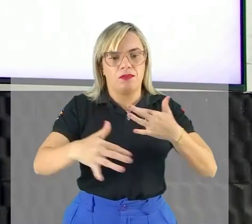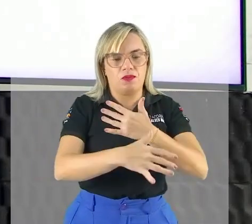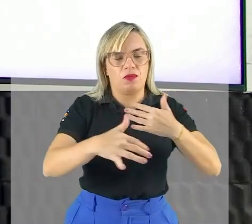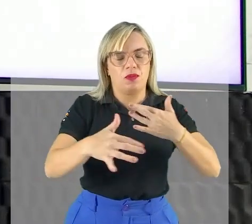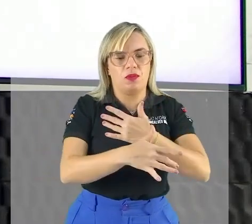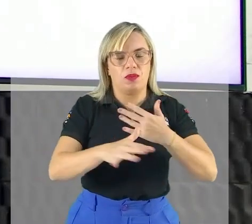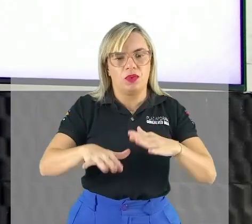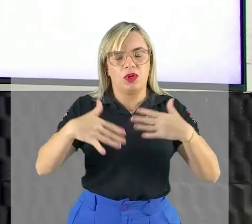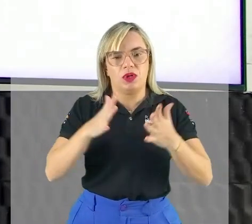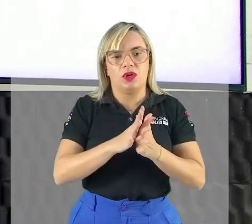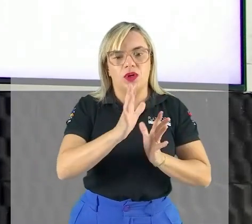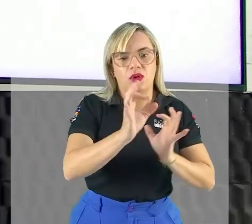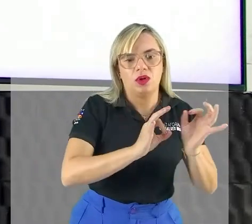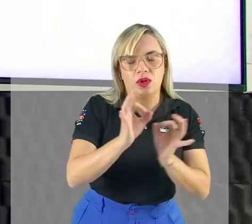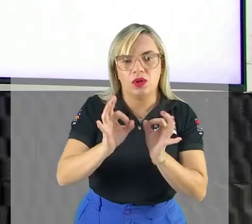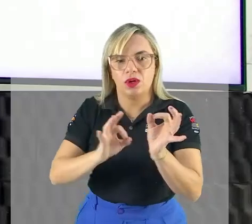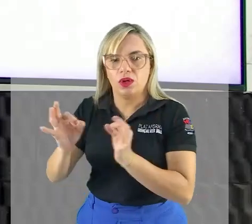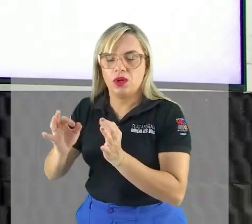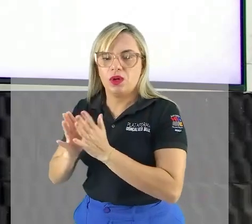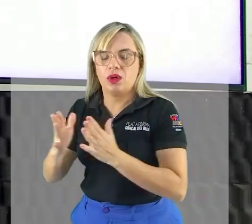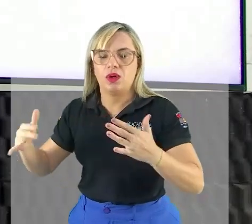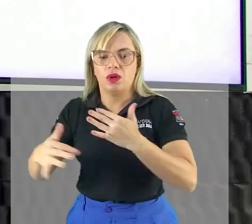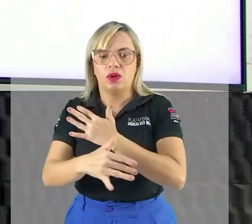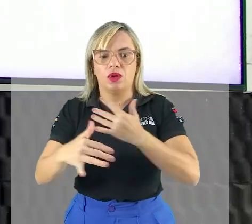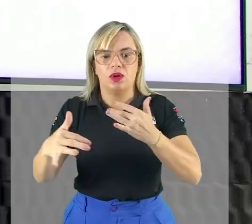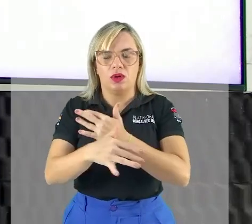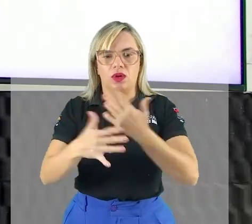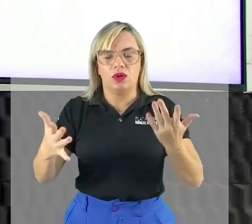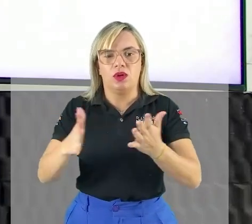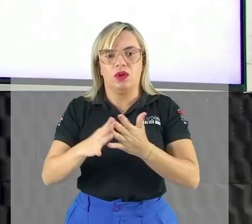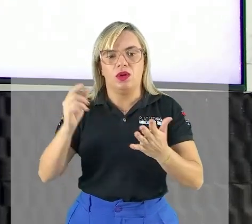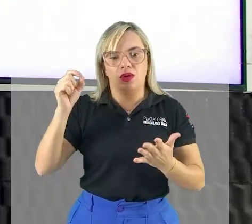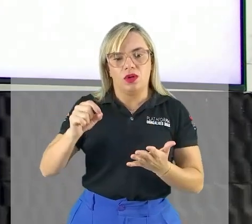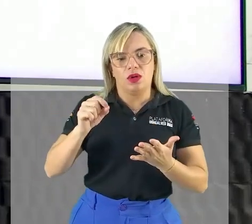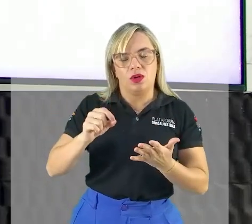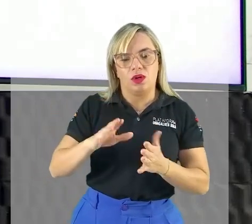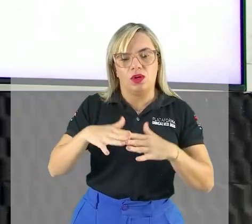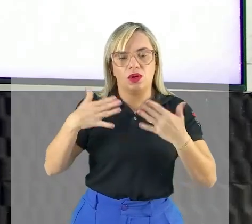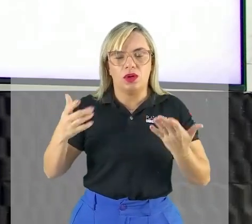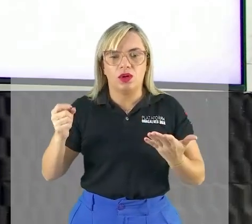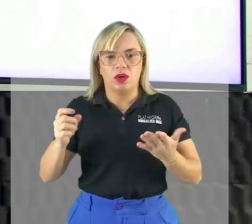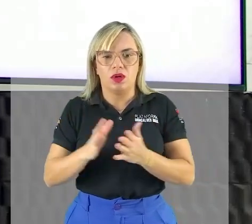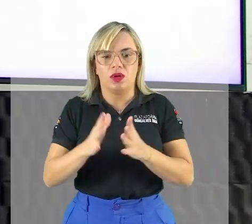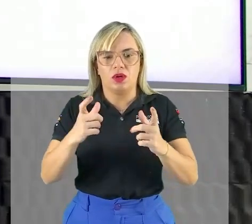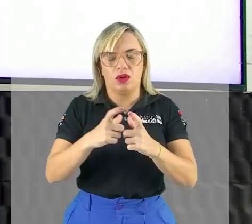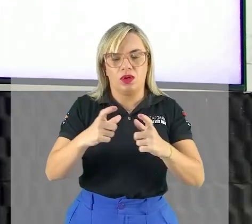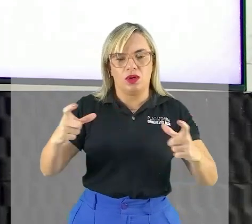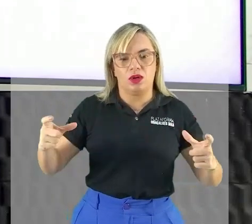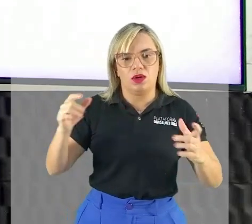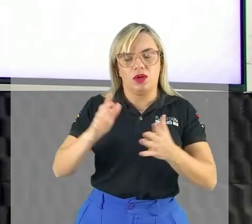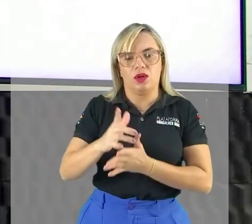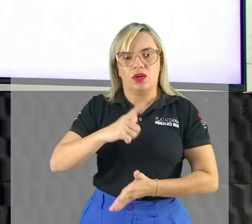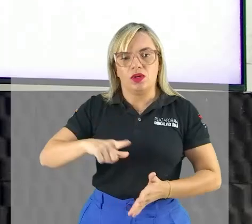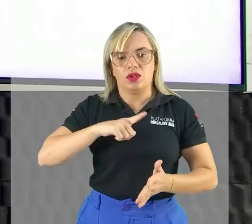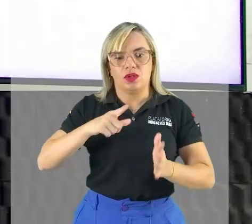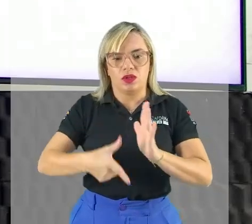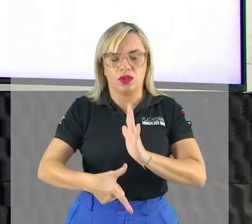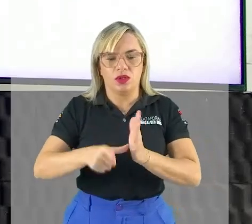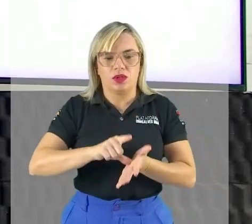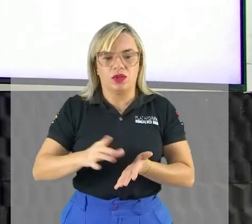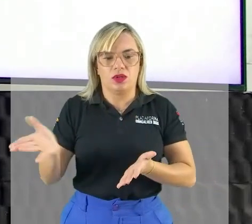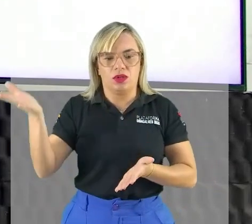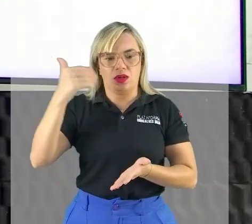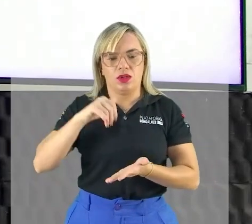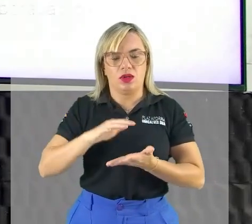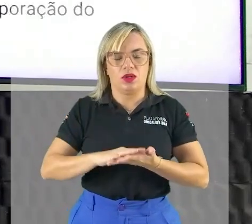certa né organização urbana ah de uma maneira eh eh ampliada daquilo que se tinha antes então